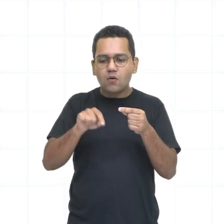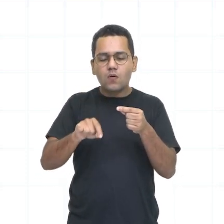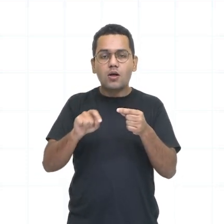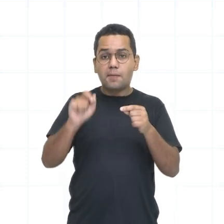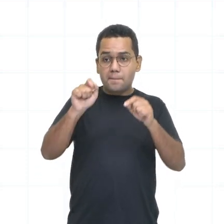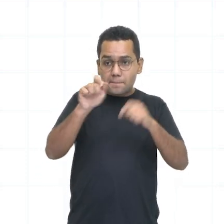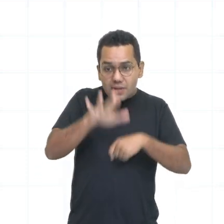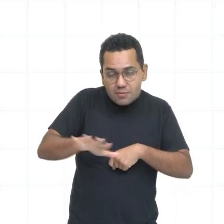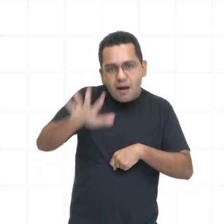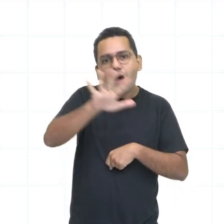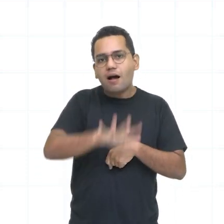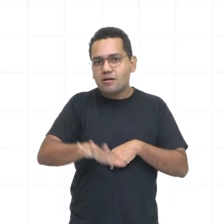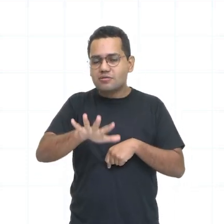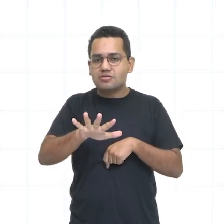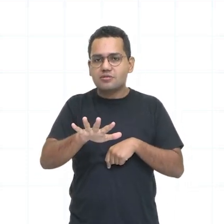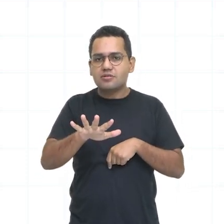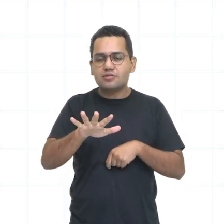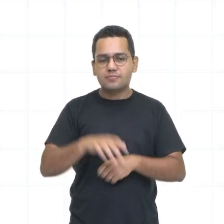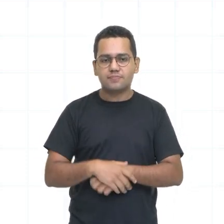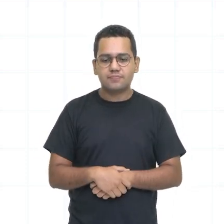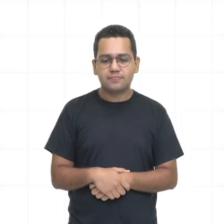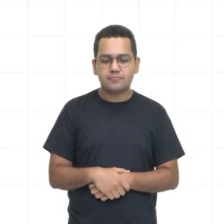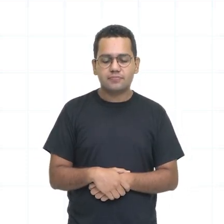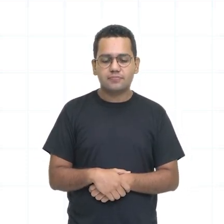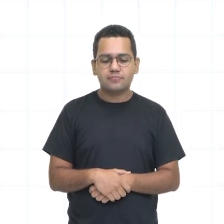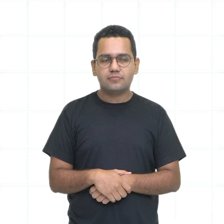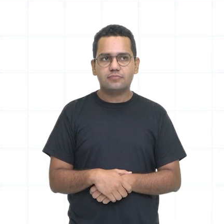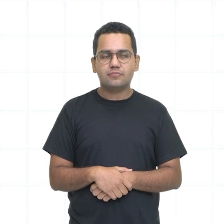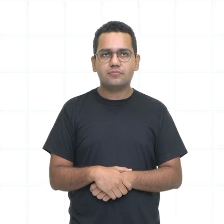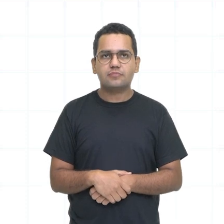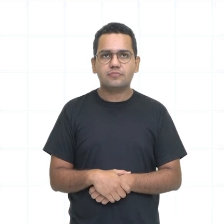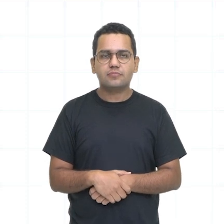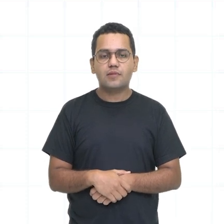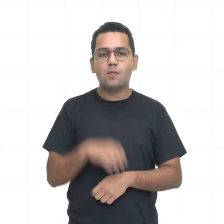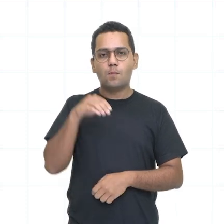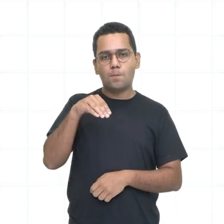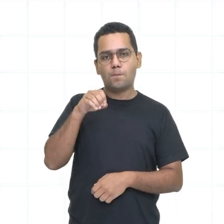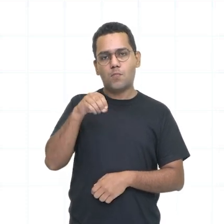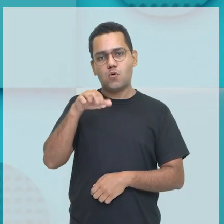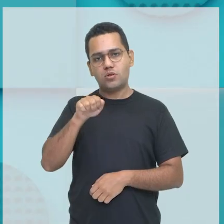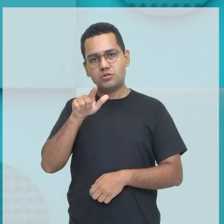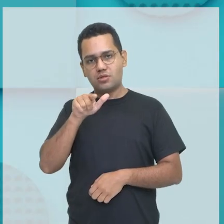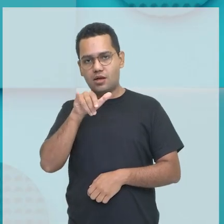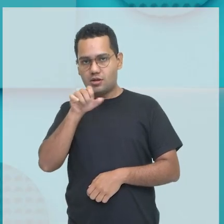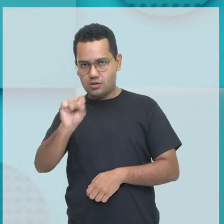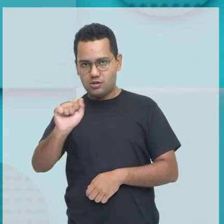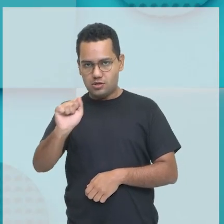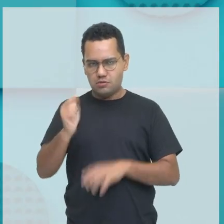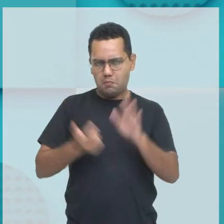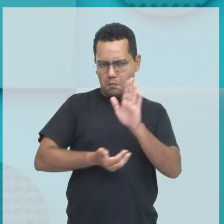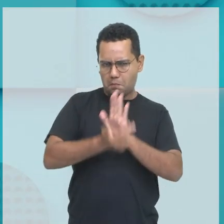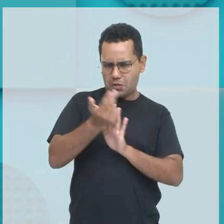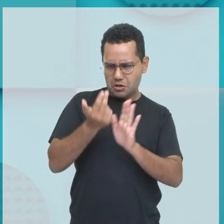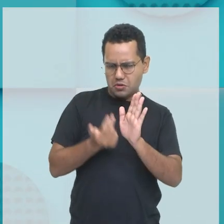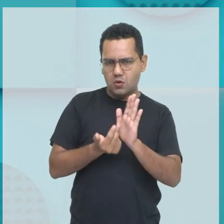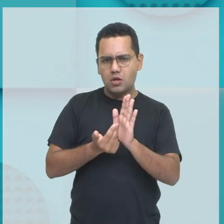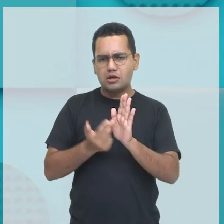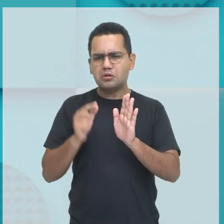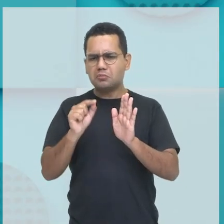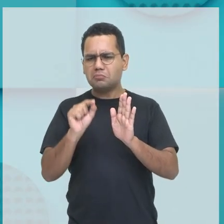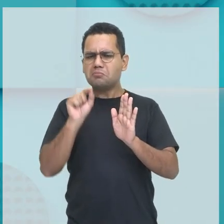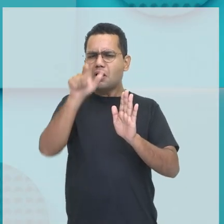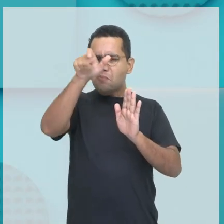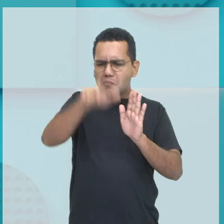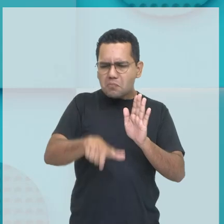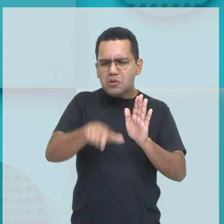você aprecia aquela arte, por exemplo, Mona Lisa, ao apreciar aquela obra, você vai criar uma história. Quem é